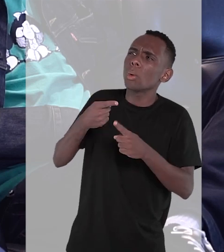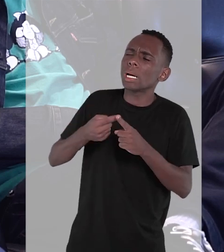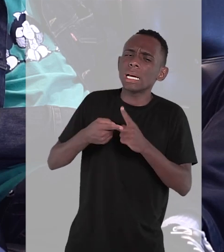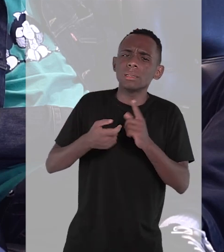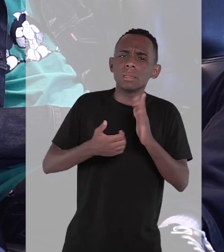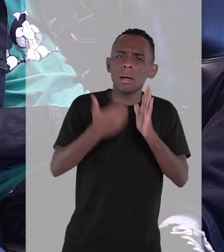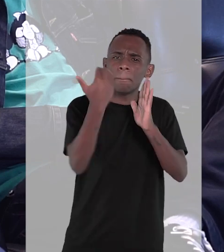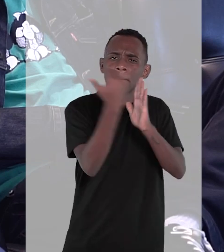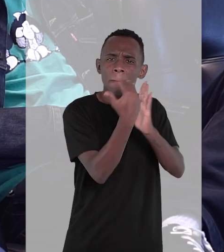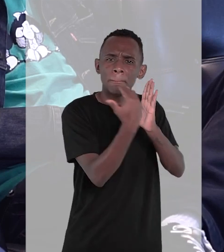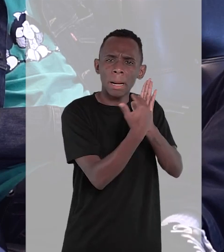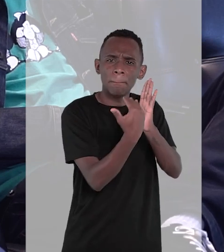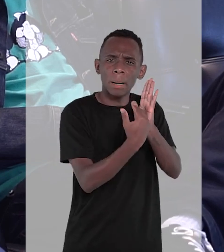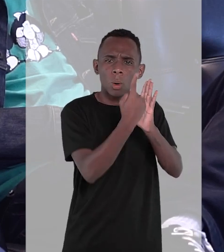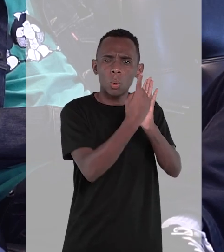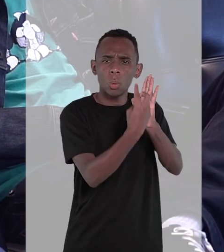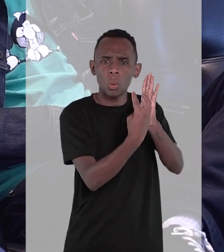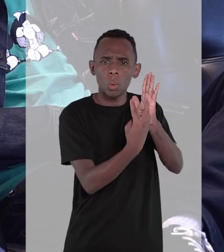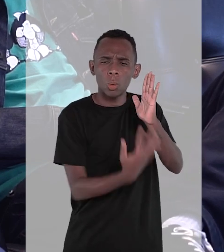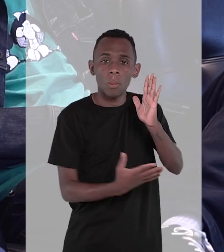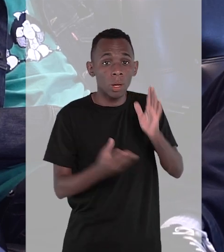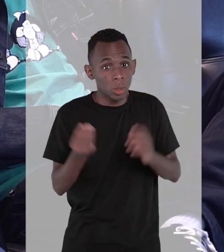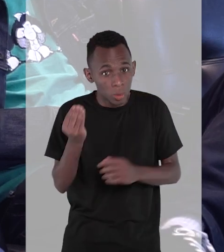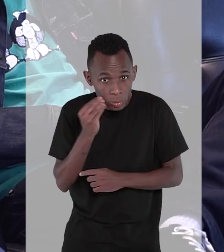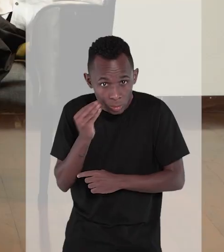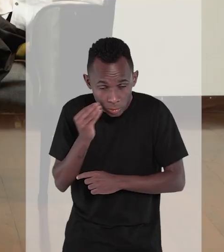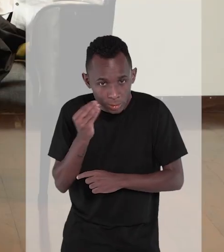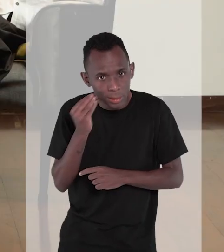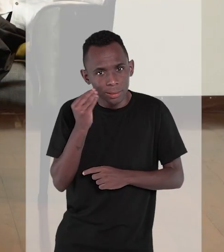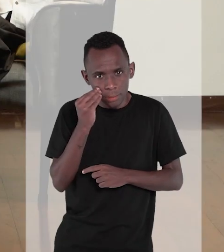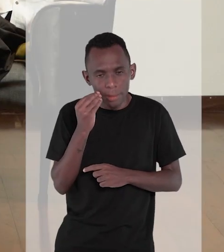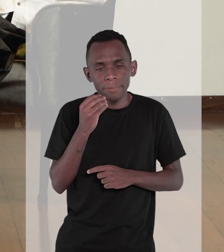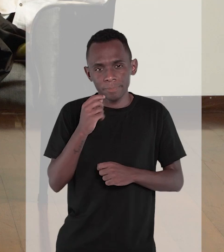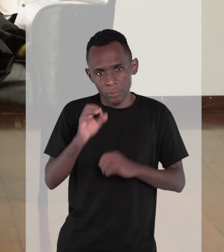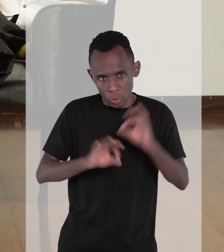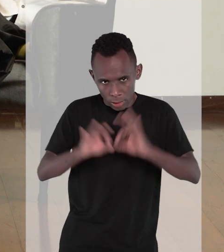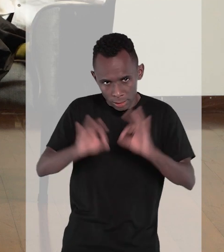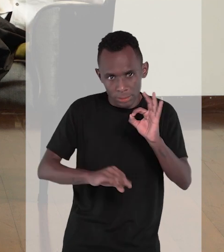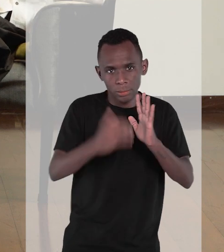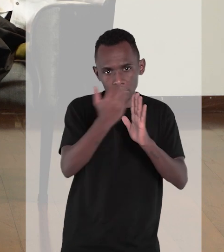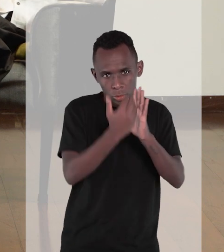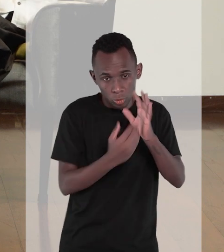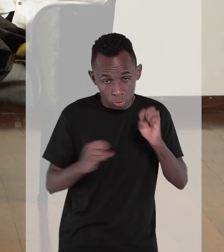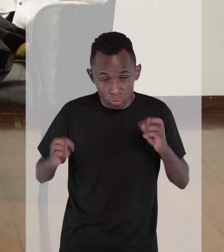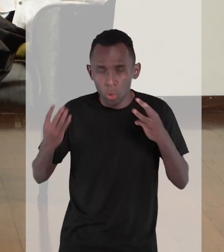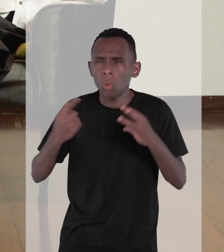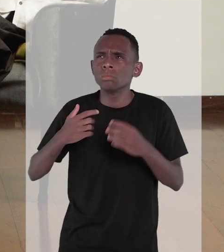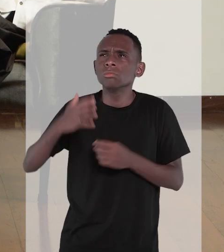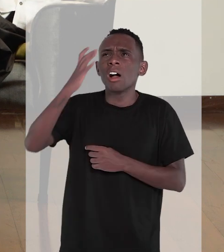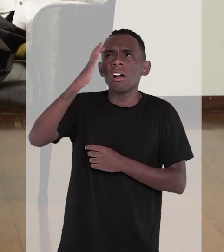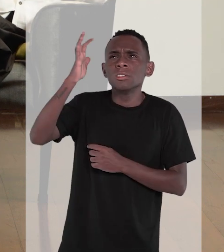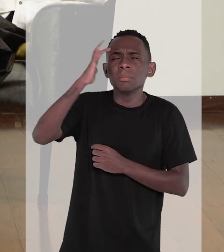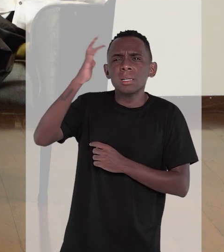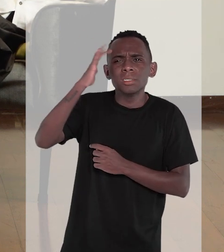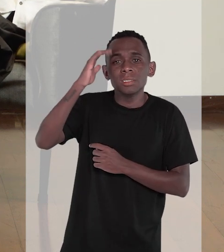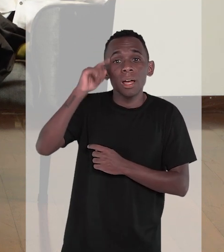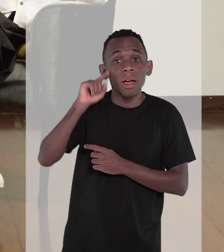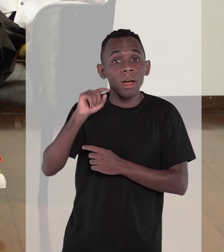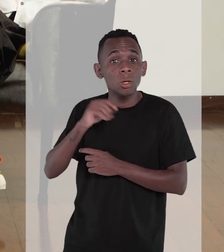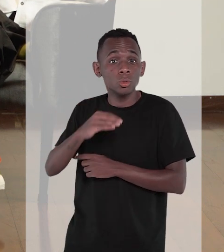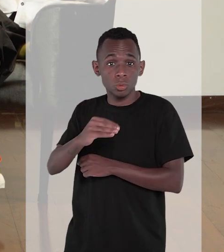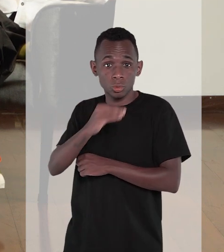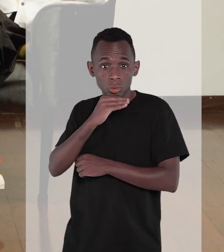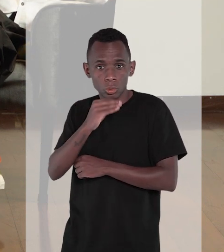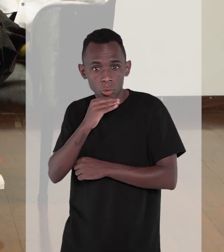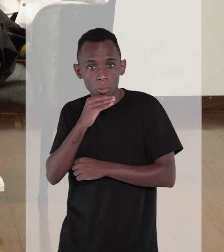critério dele. Aí eu tentei, como artista que sou, e vivo fazendo roteiros para shows, imaginar que